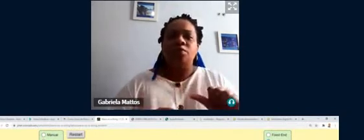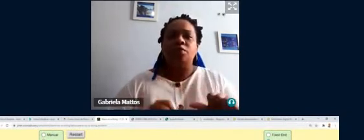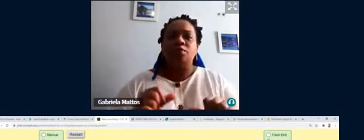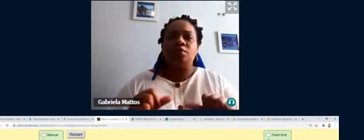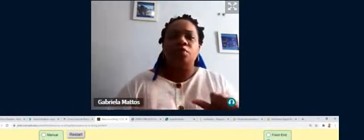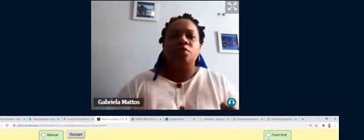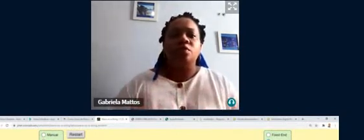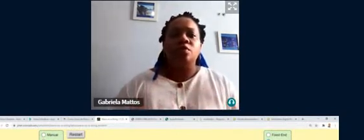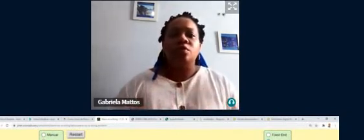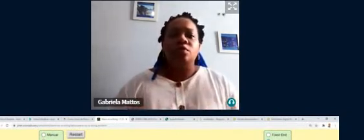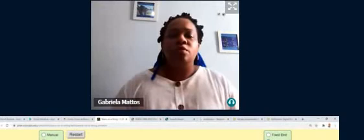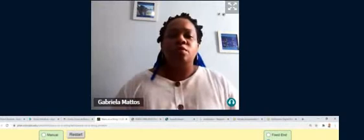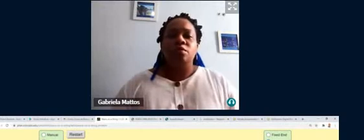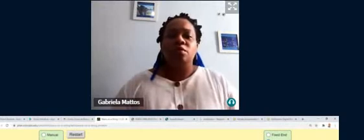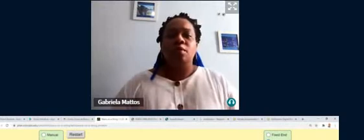Ops.